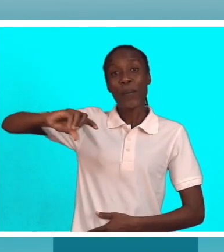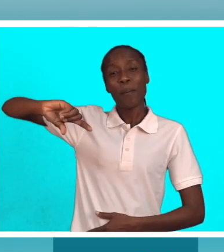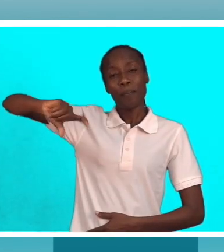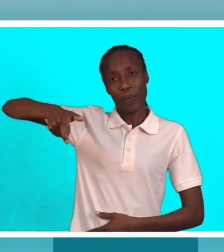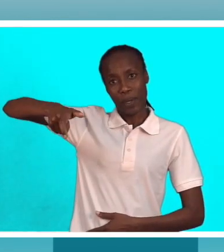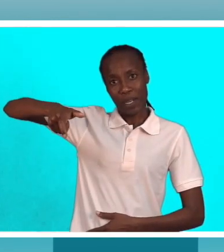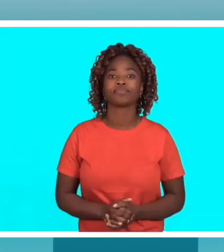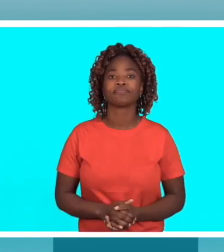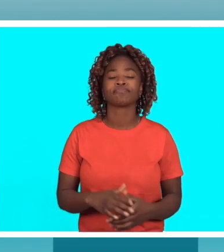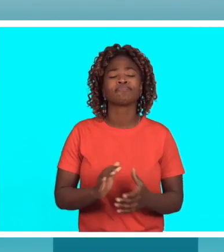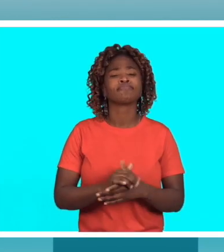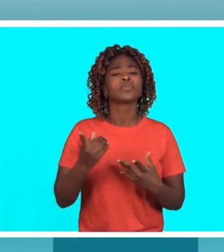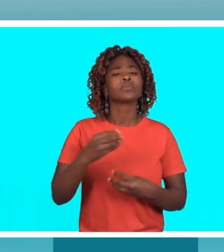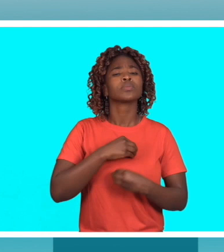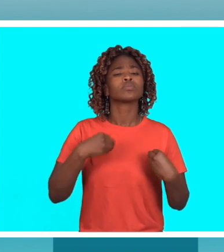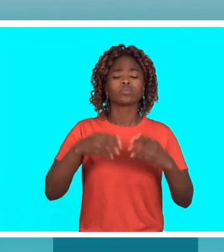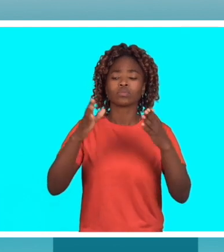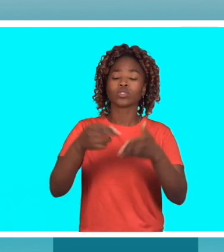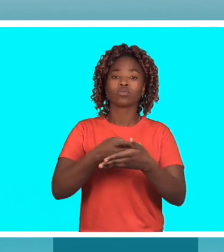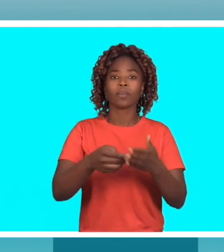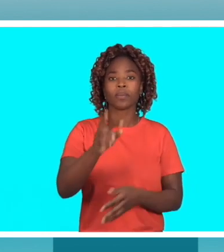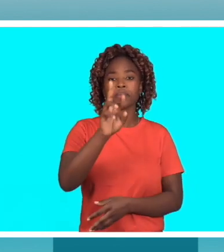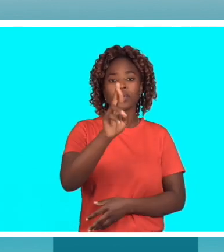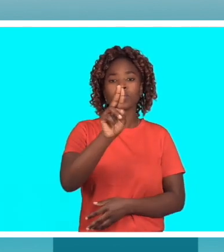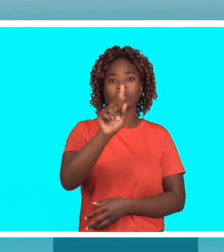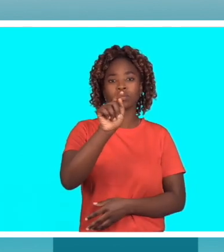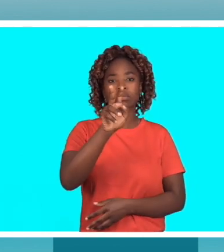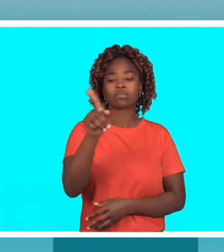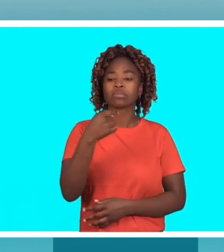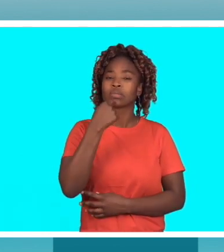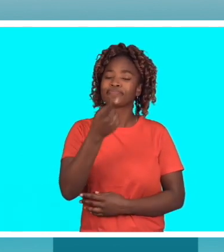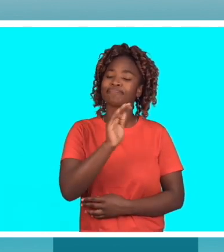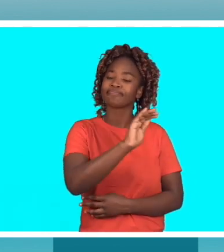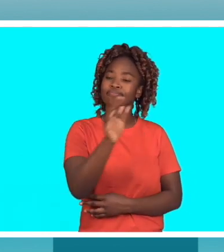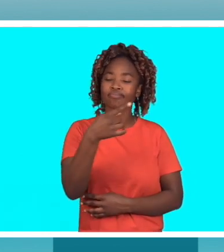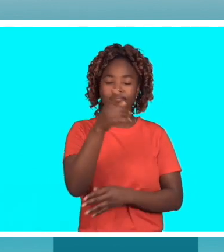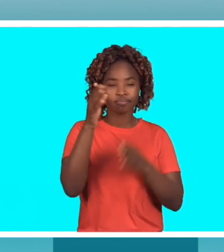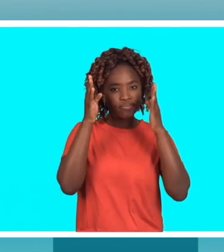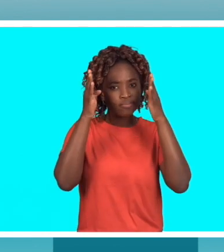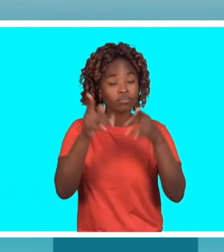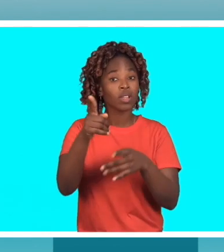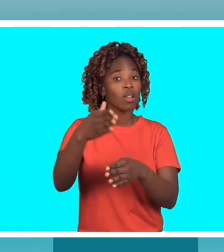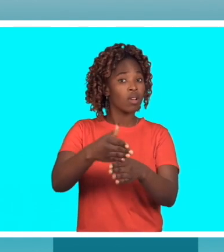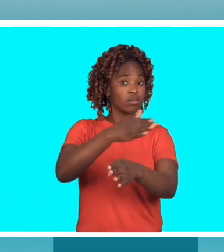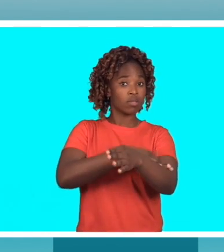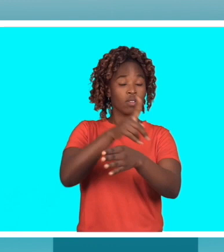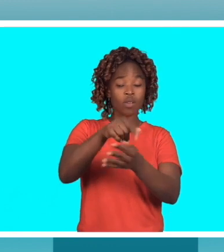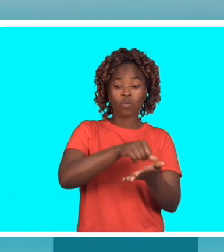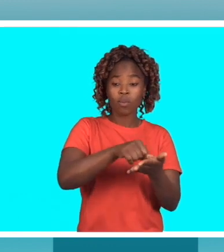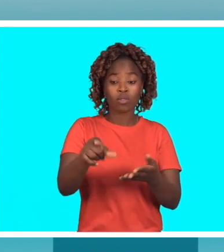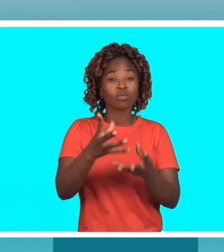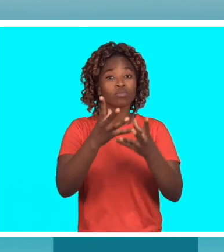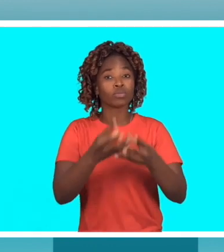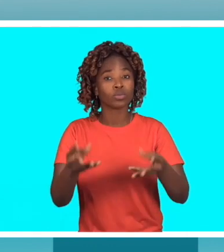trazessem as águas do sítio. Ruth Zandamela deixa algumas recomendações a ter em conta antes de comprar produtos